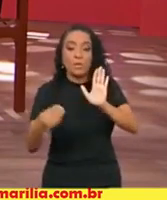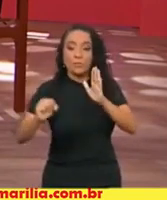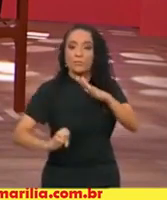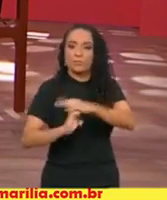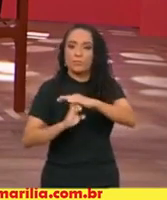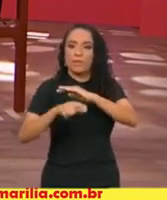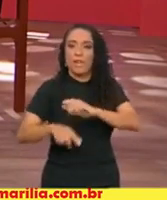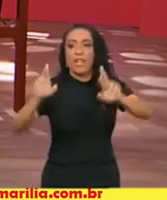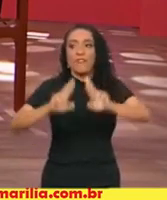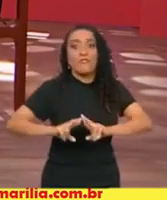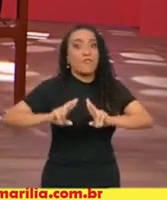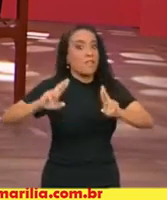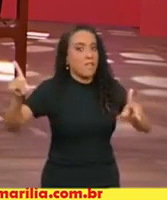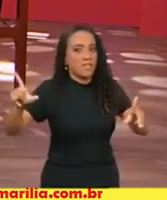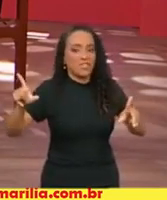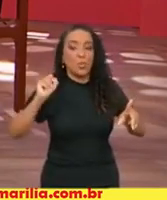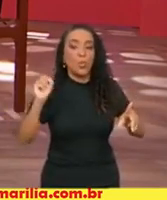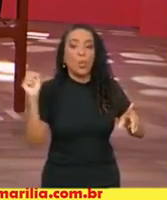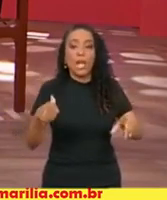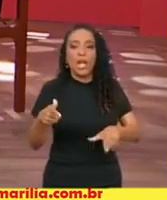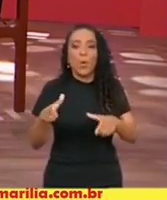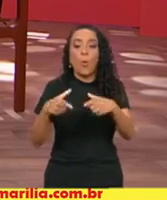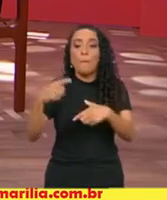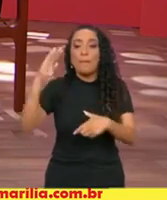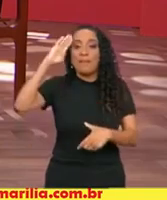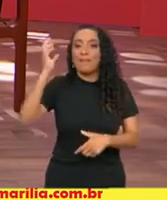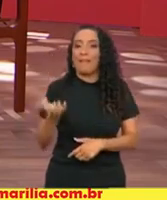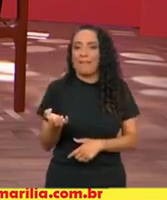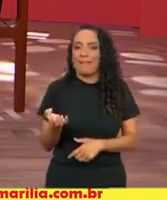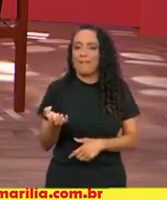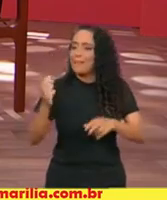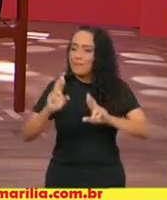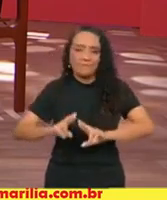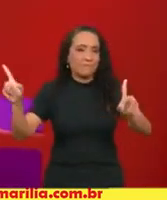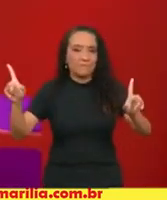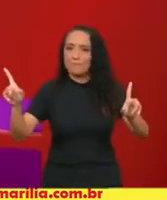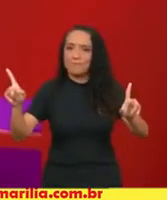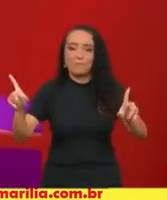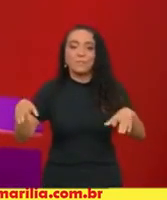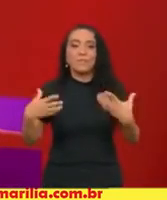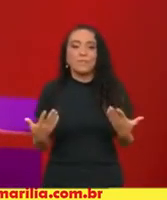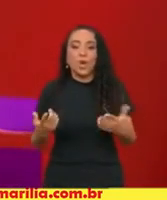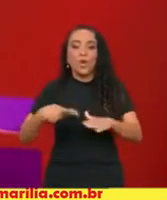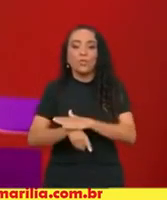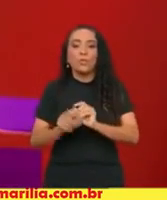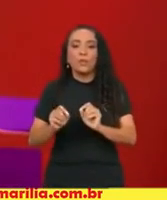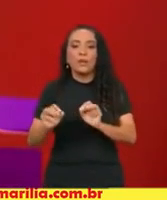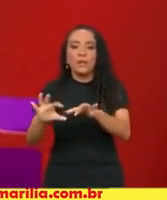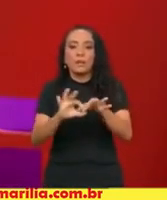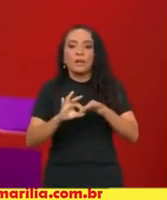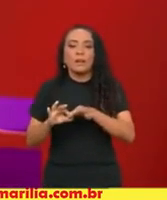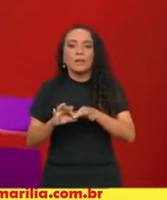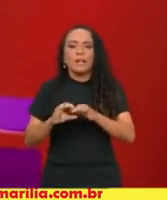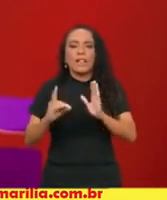oposto do que os militares querem, né? São forças totalmente contraditórias, que no fundo se coligam na década